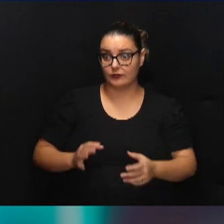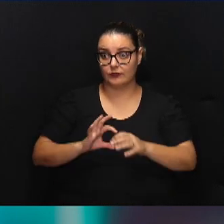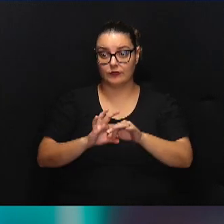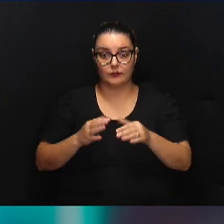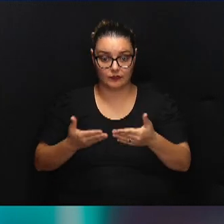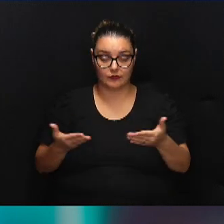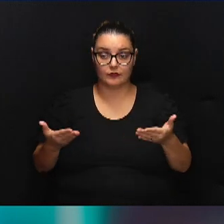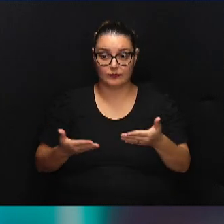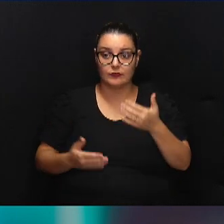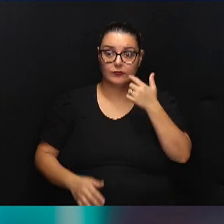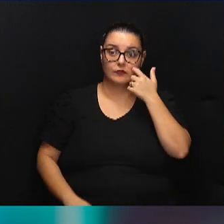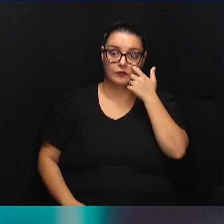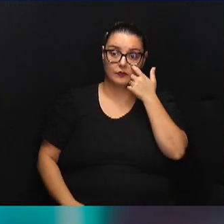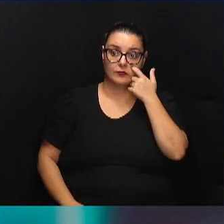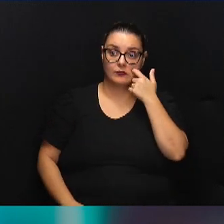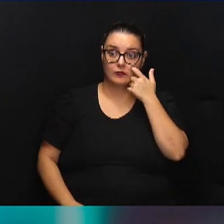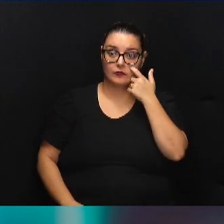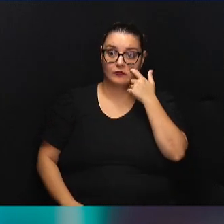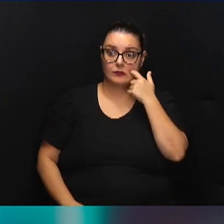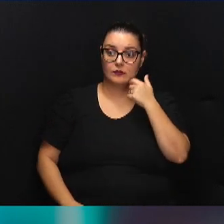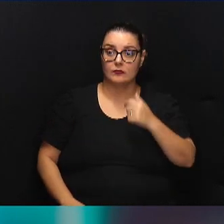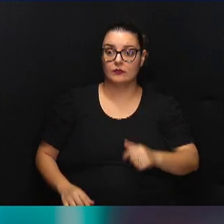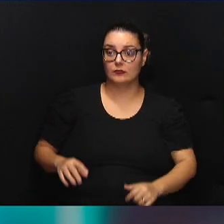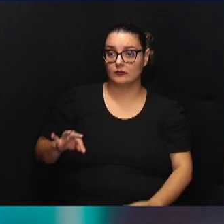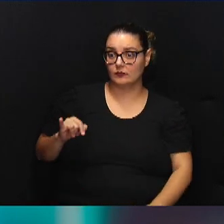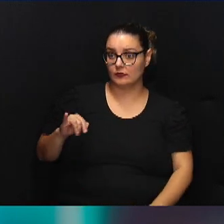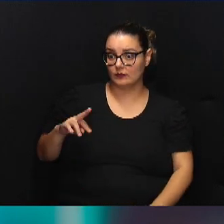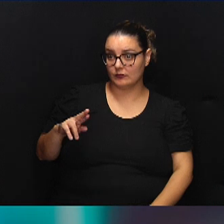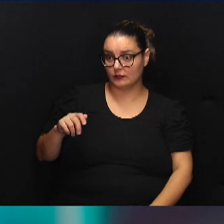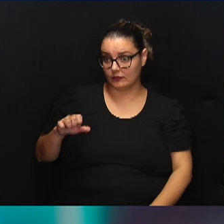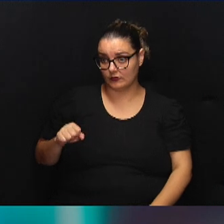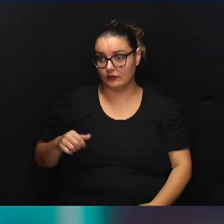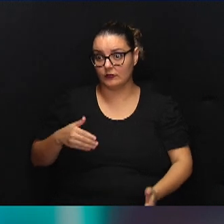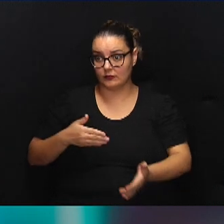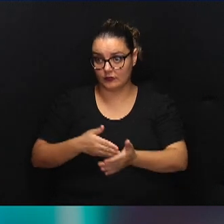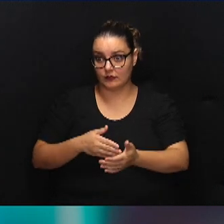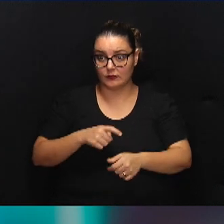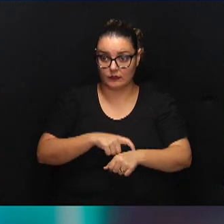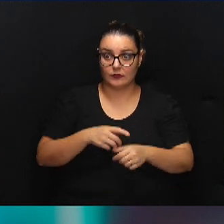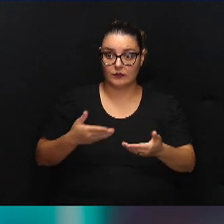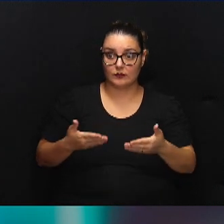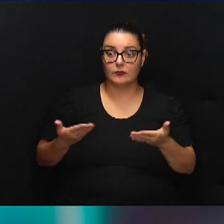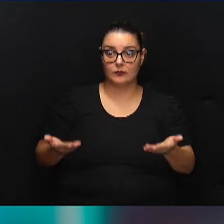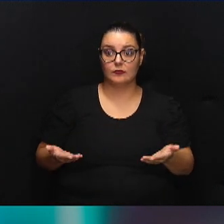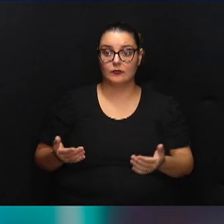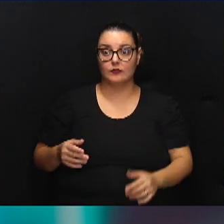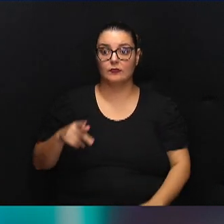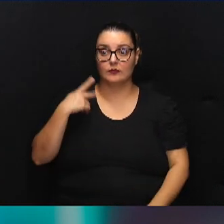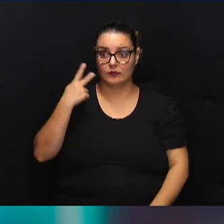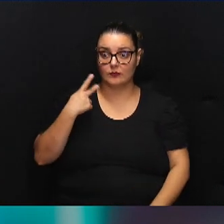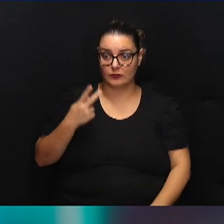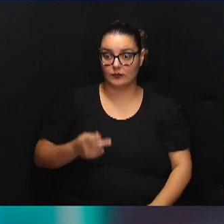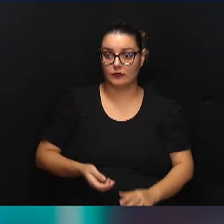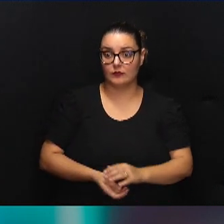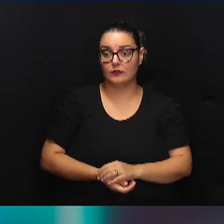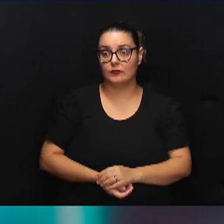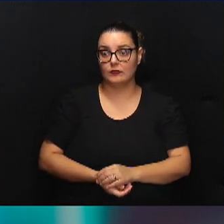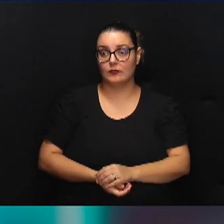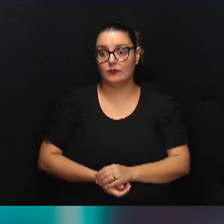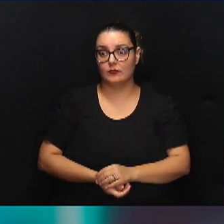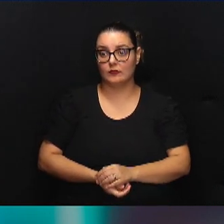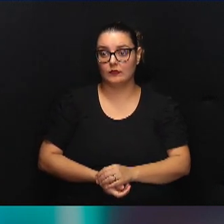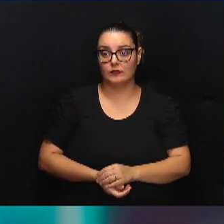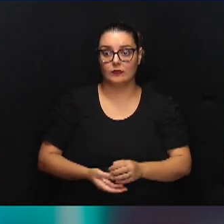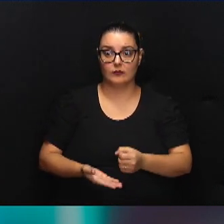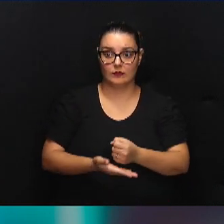hoje, né? Que são tiras limitadas, né? Qual é o cenário hoje que nós temos de políticas?